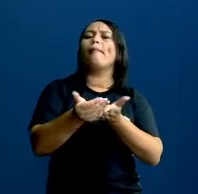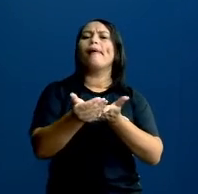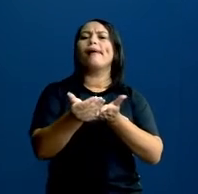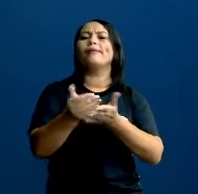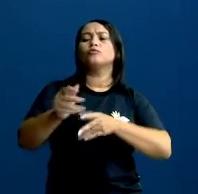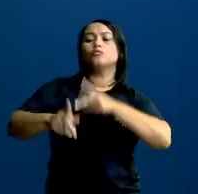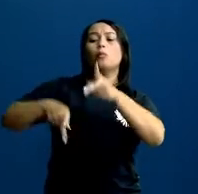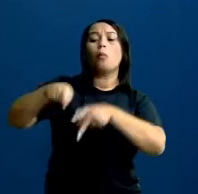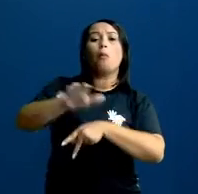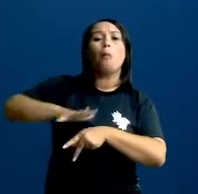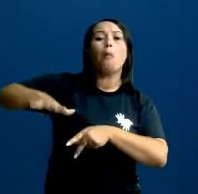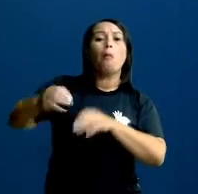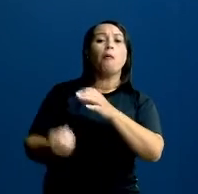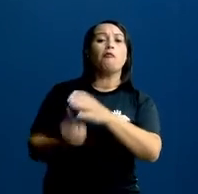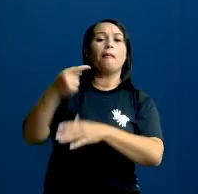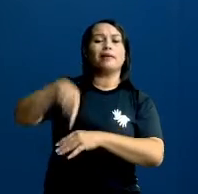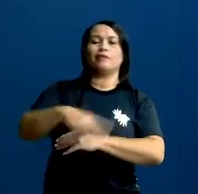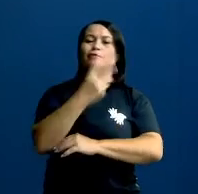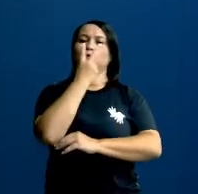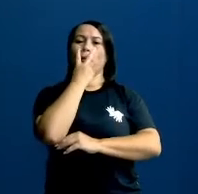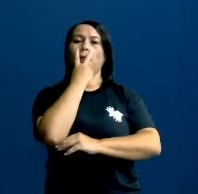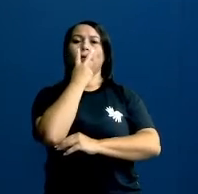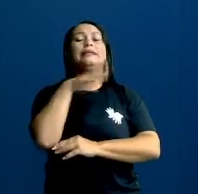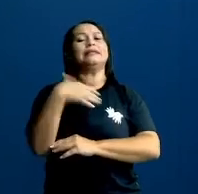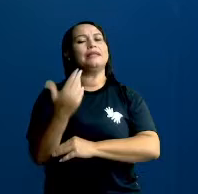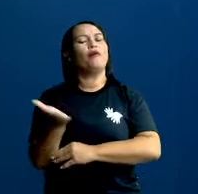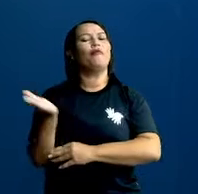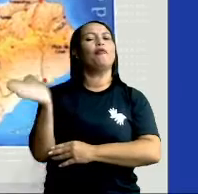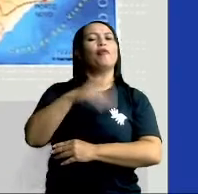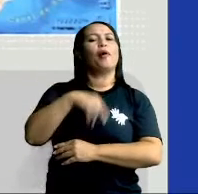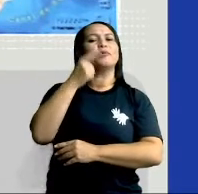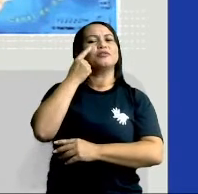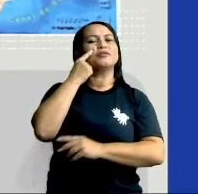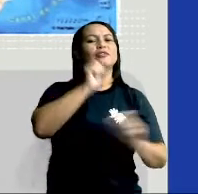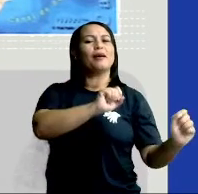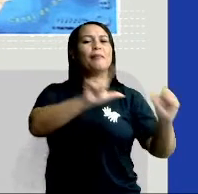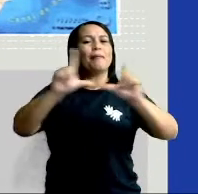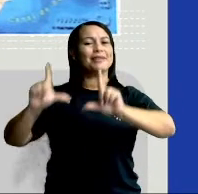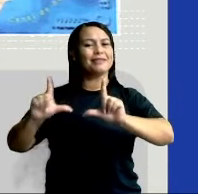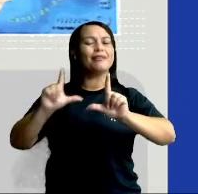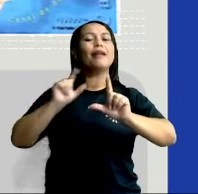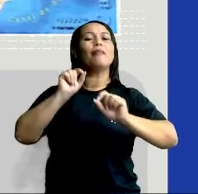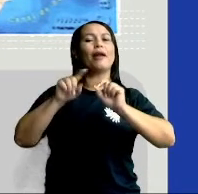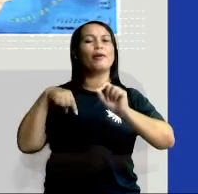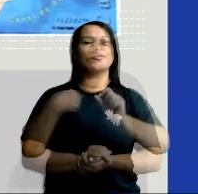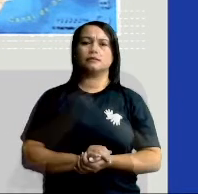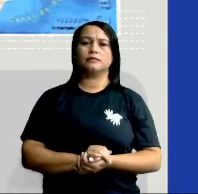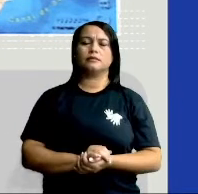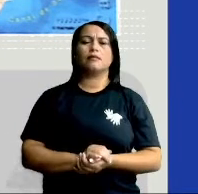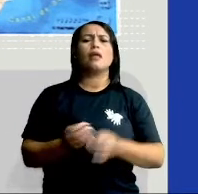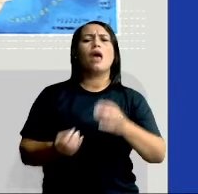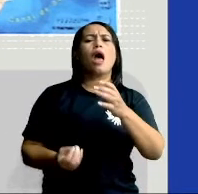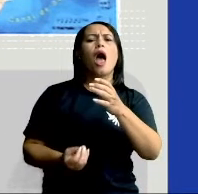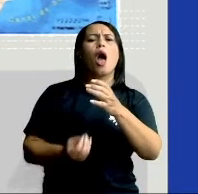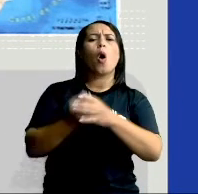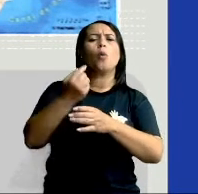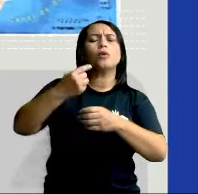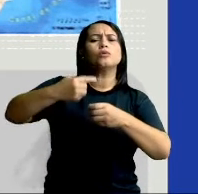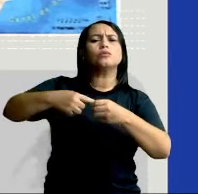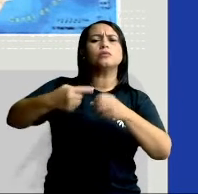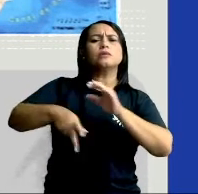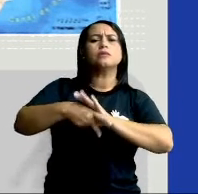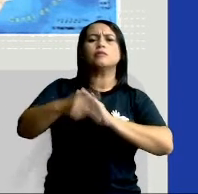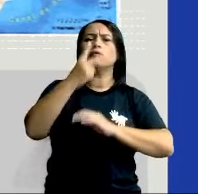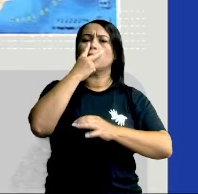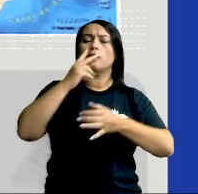do povoamento em Vitória de Santo Antão. Então, vamos seguir, preste atenção na telinha para a gente continuar. A origem do município está